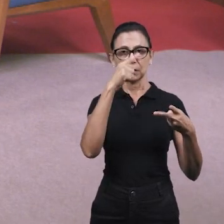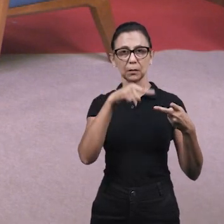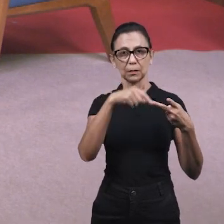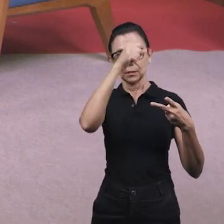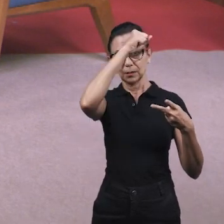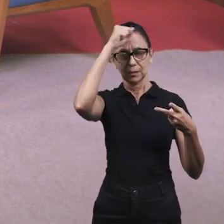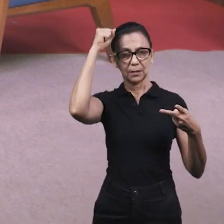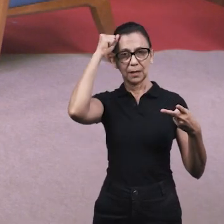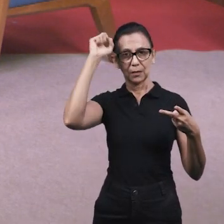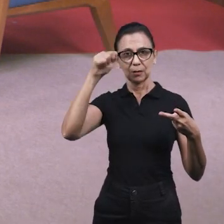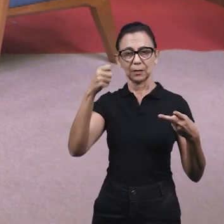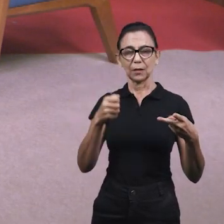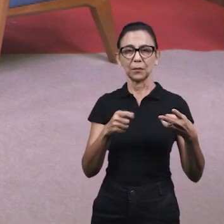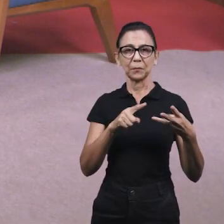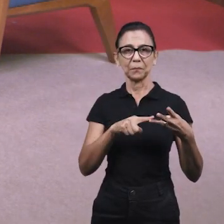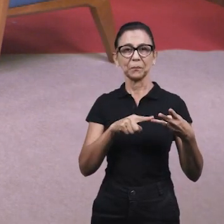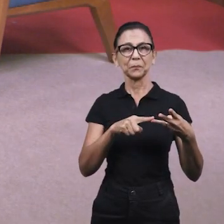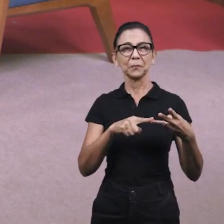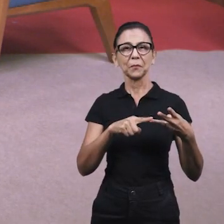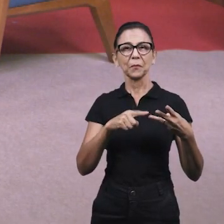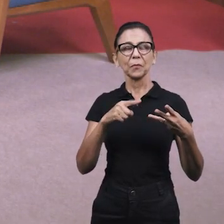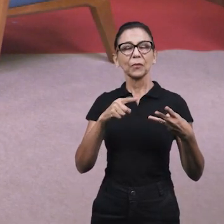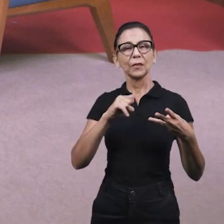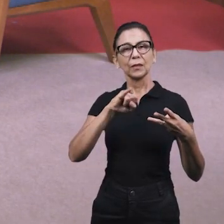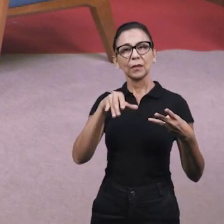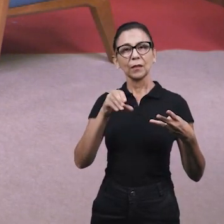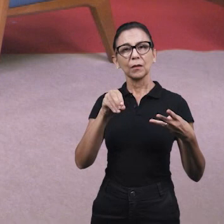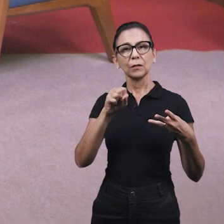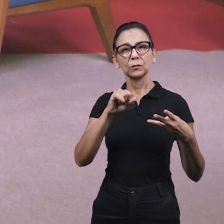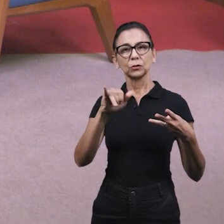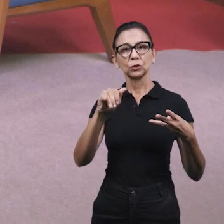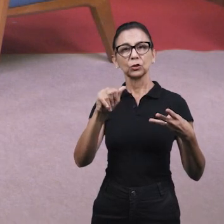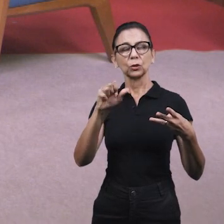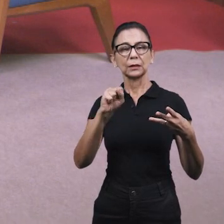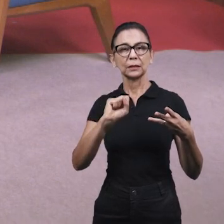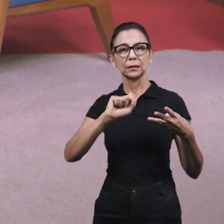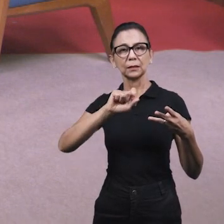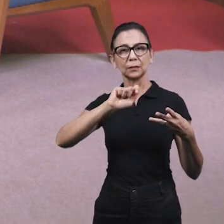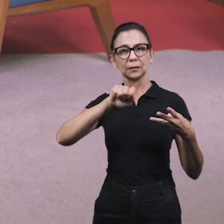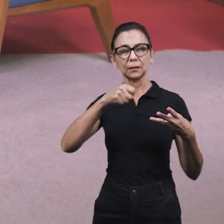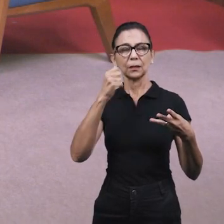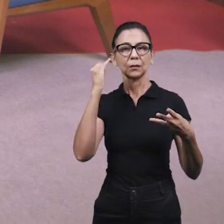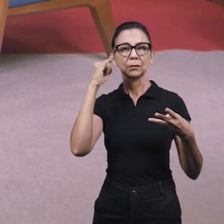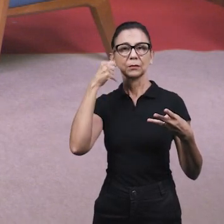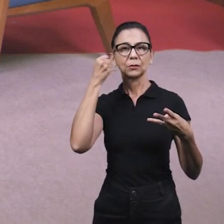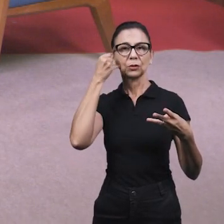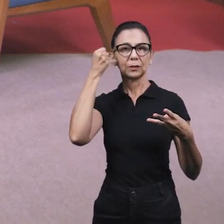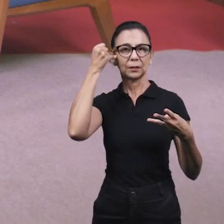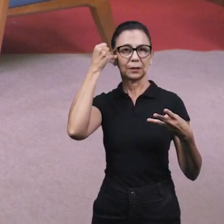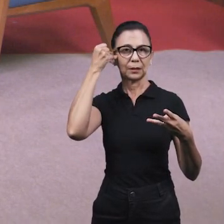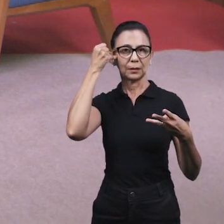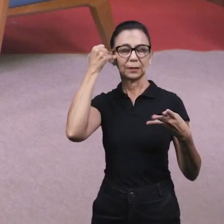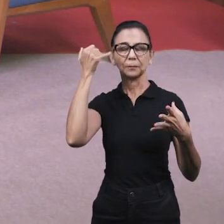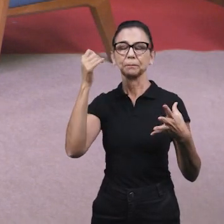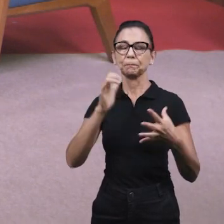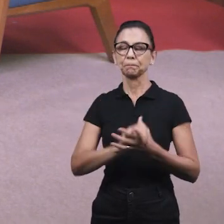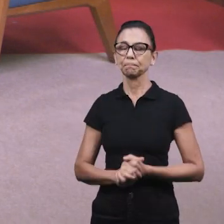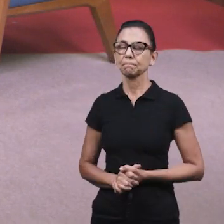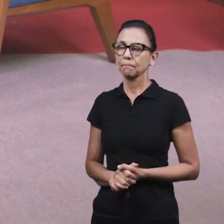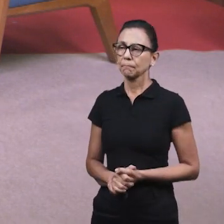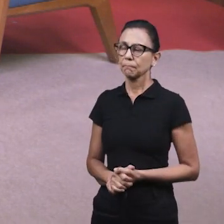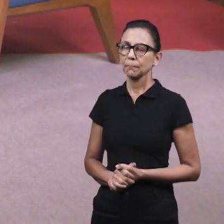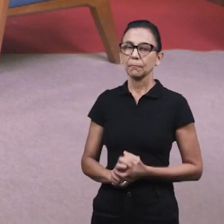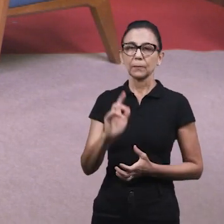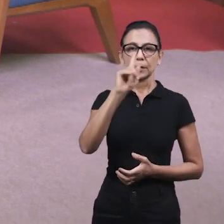todos. Amém. Sérgio, paz do Senhor. Pai do Senhor Josias, Daniel e a todos. Muito bem, eu acabei de dizer que eu ia